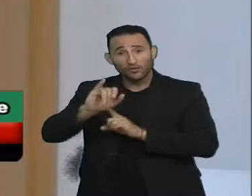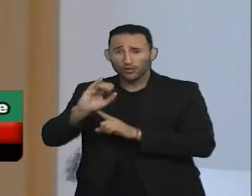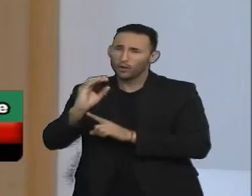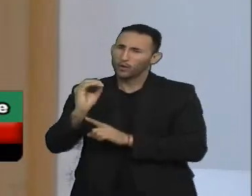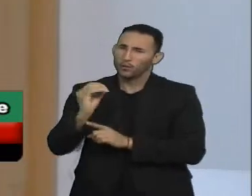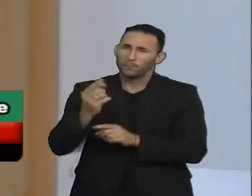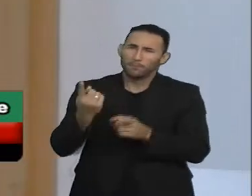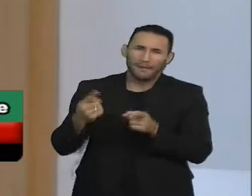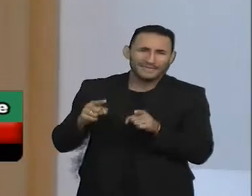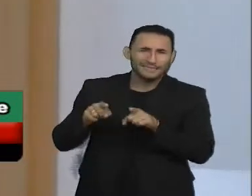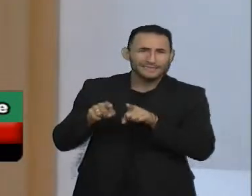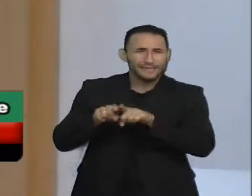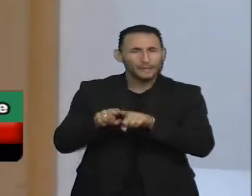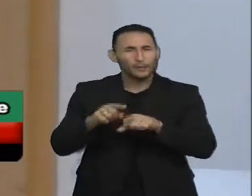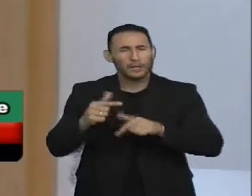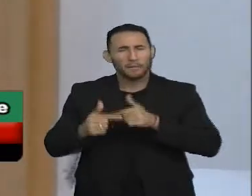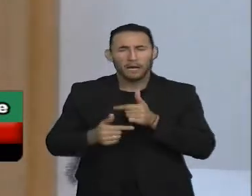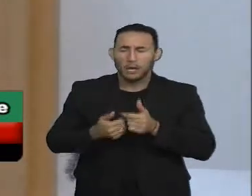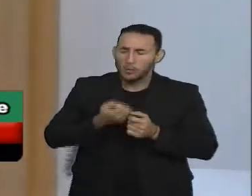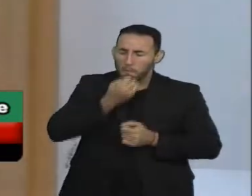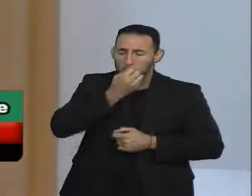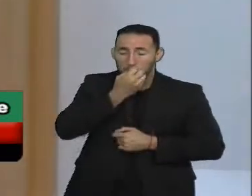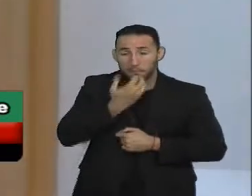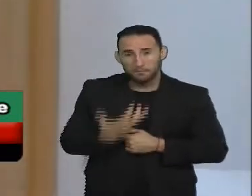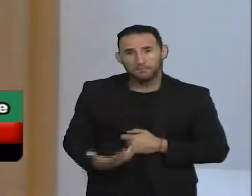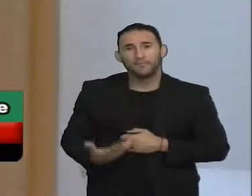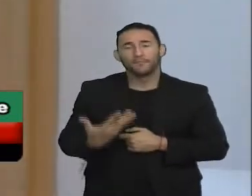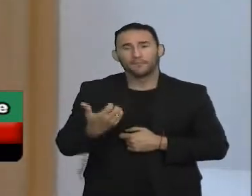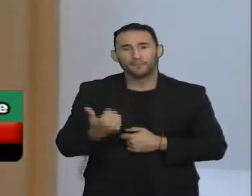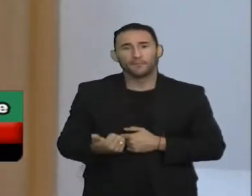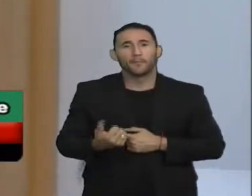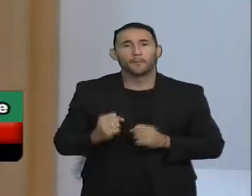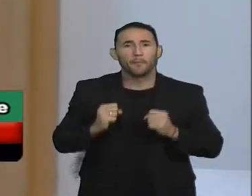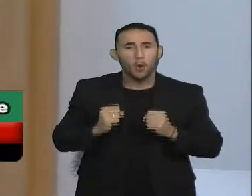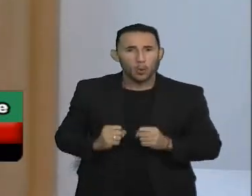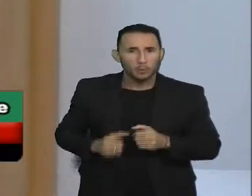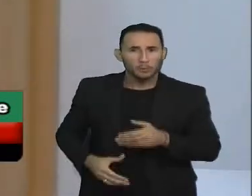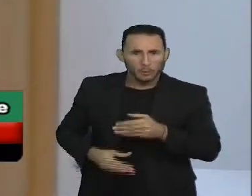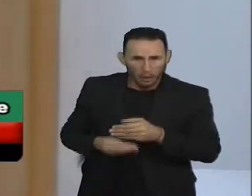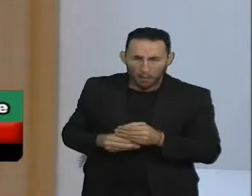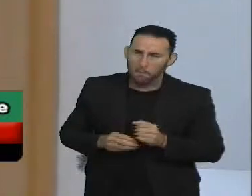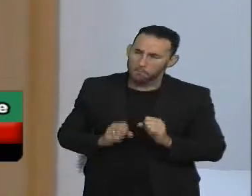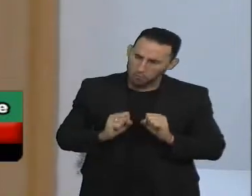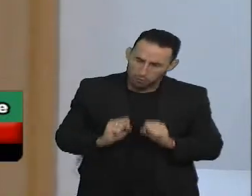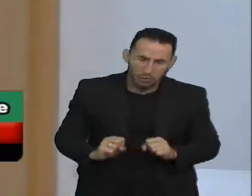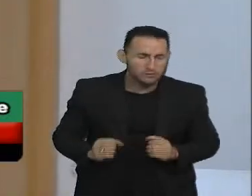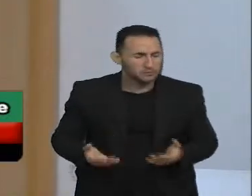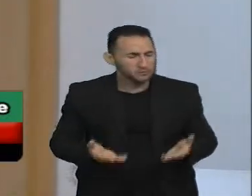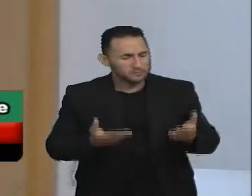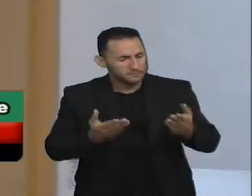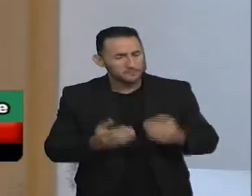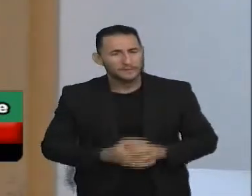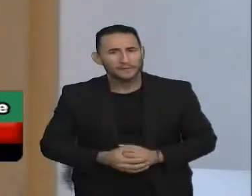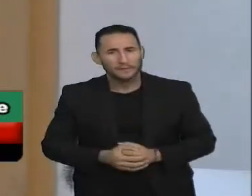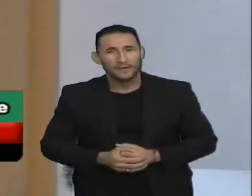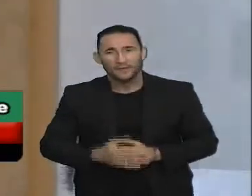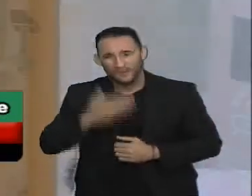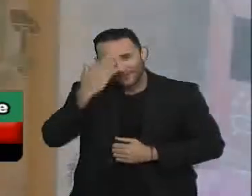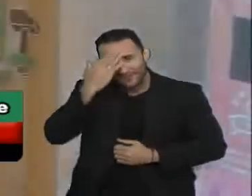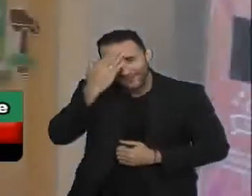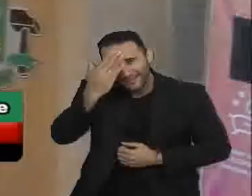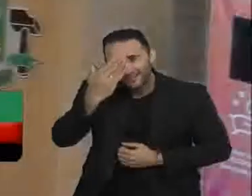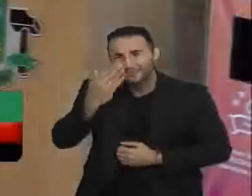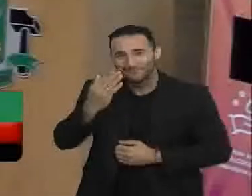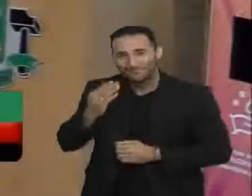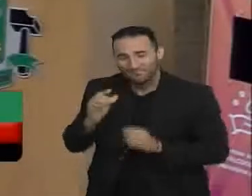bom, trabalhador pra caramba. E vamos que vamos. Muito obrigado, presidente. Uma parte, nobre vereador. Uma parte. Obrigado pela